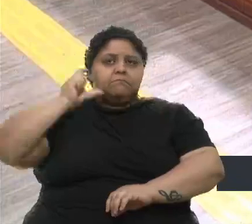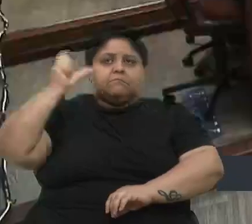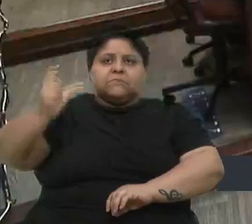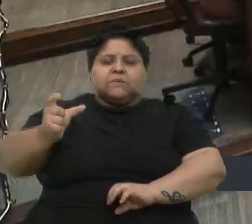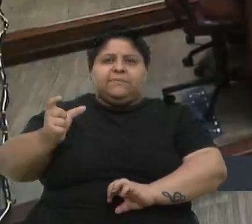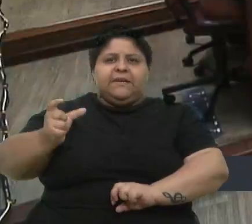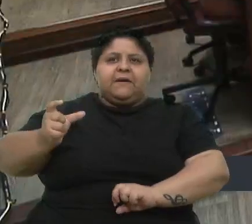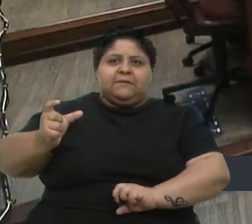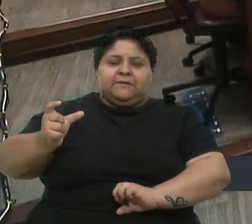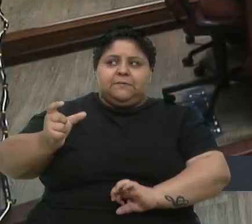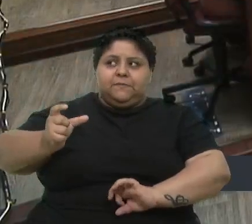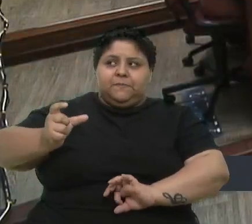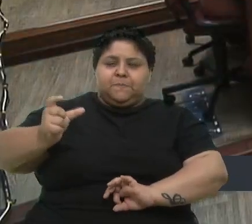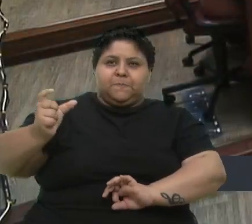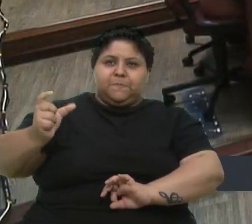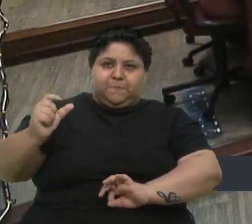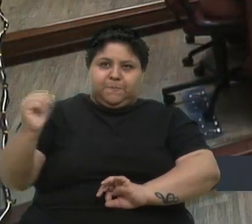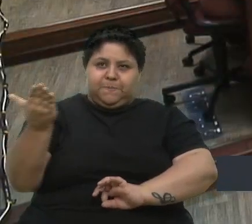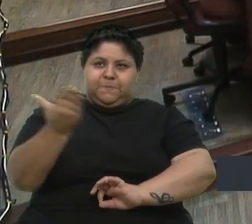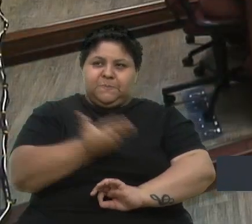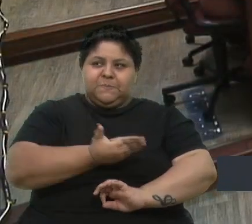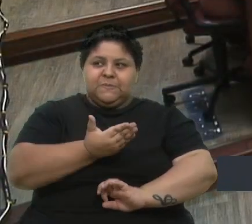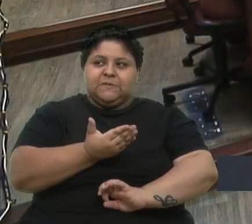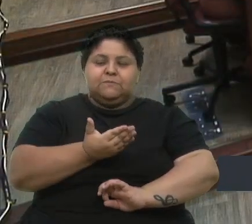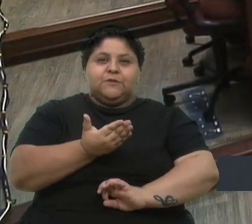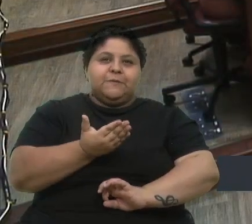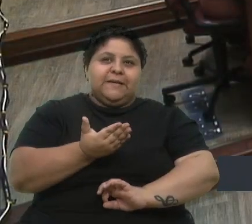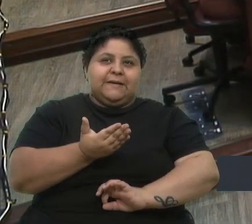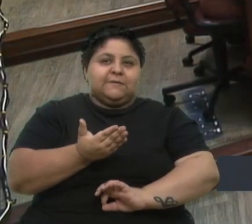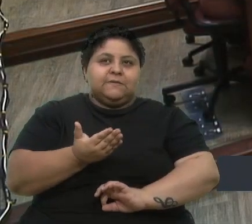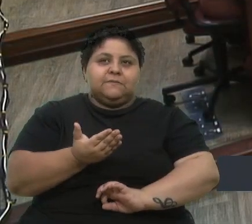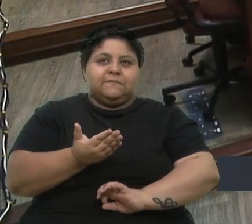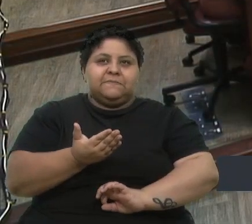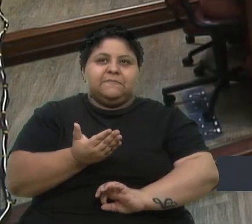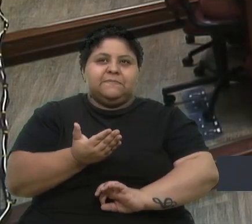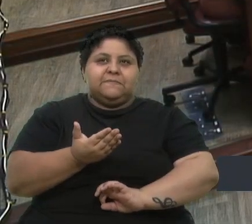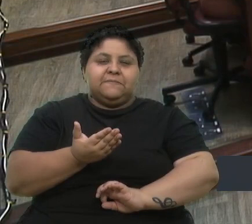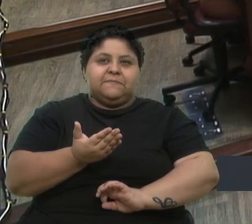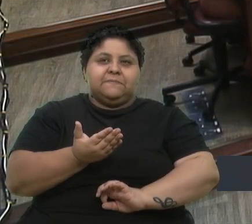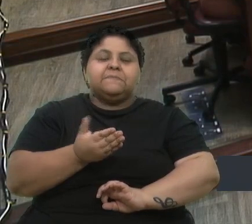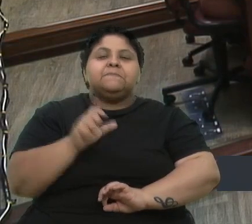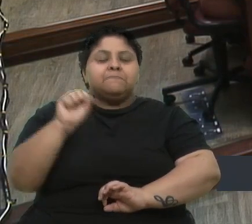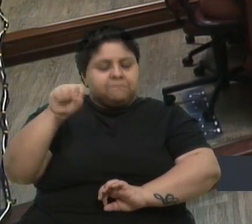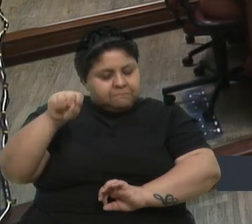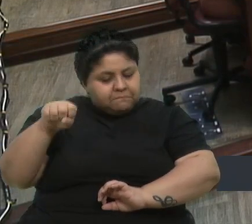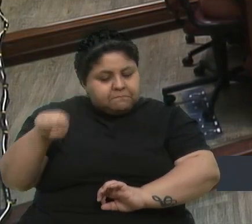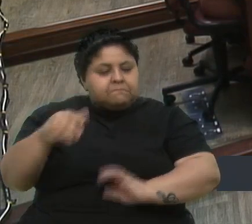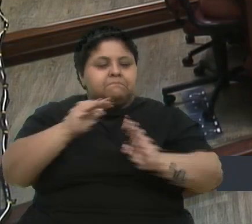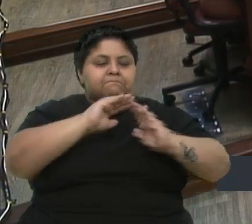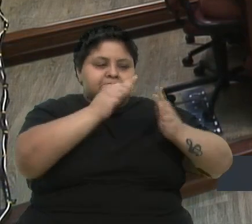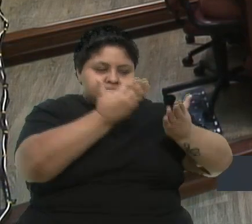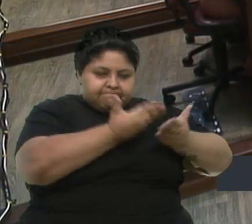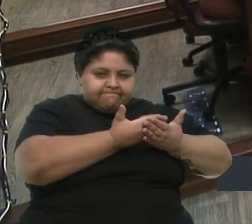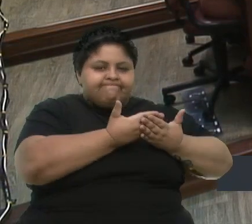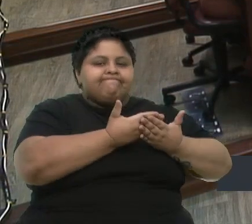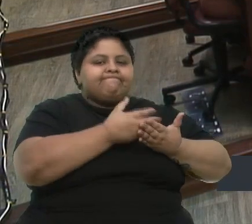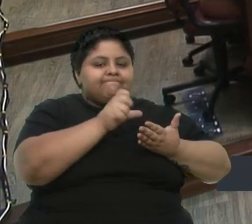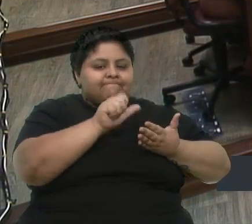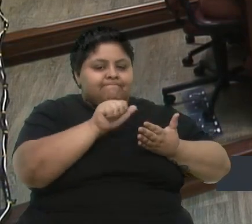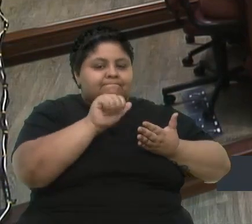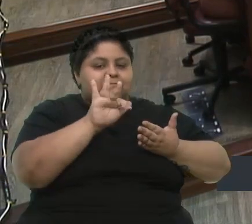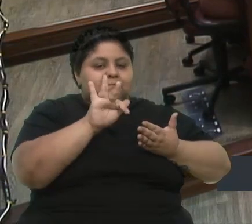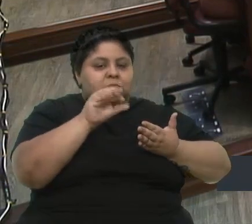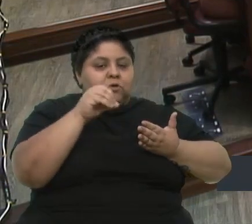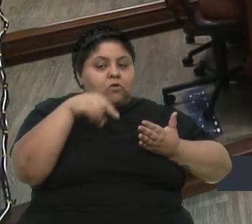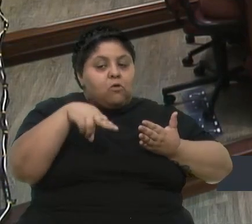Obrigado, presidente, nobres colegas, todos que nos assistem. Realmente, essa questão da Escola Afonso Seco é